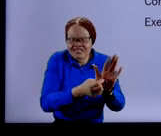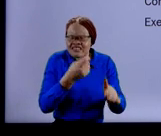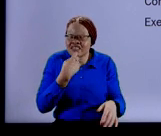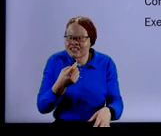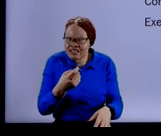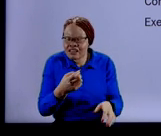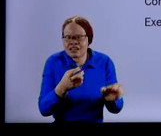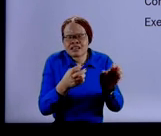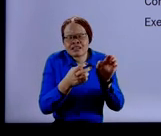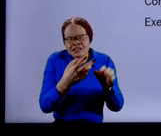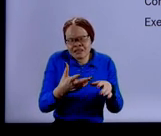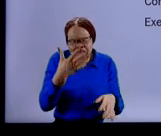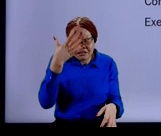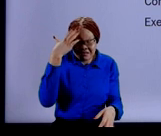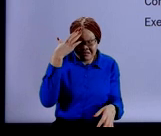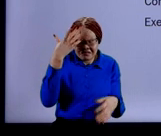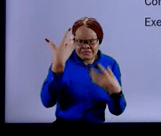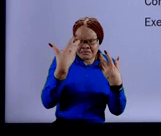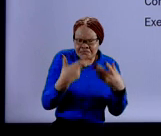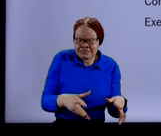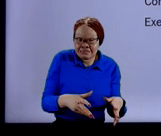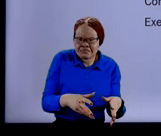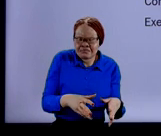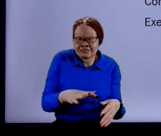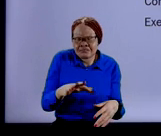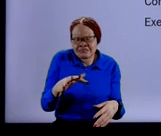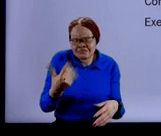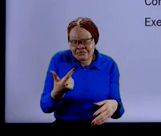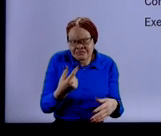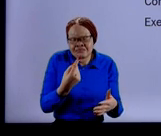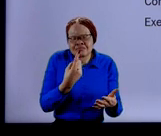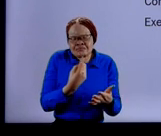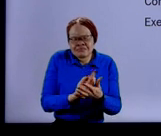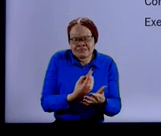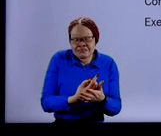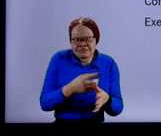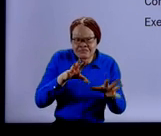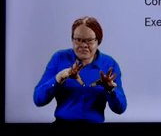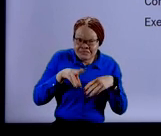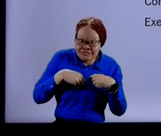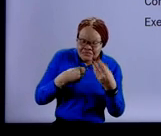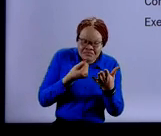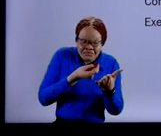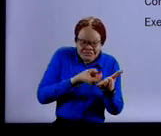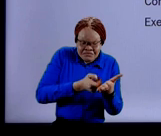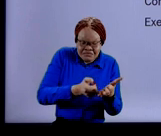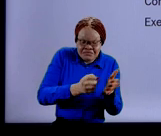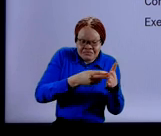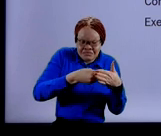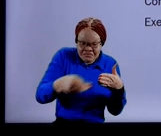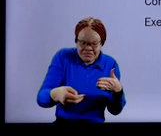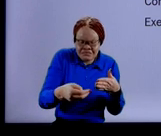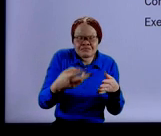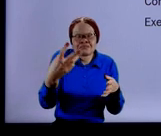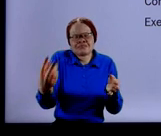indicar que se trata de um ser já conhecido ele deve concordar com o nome em